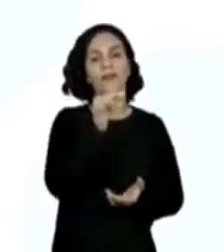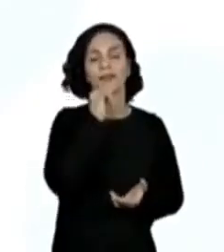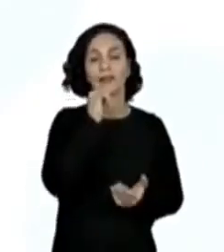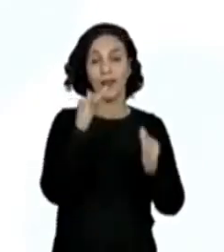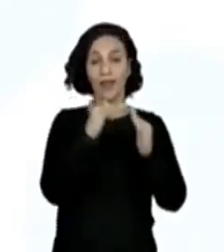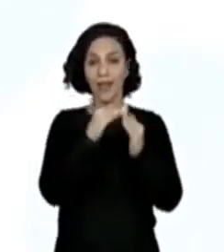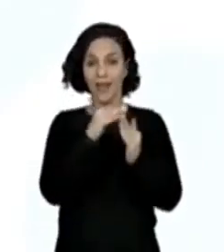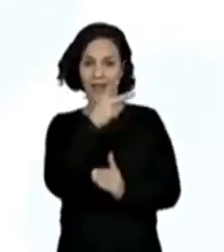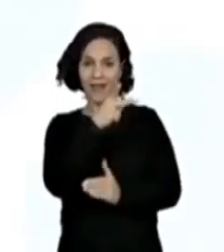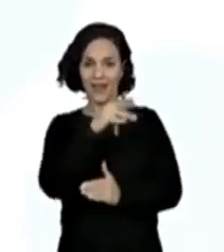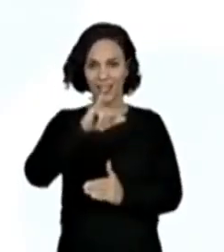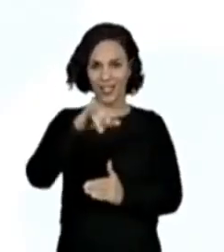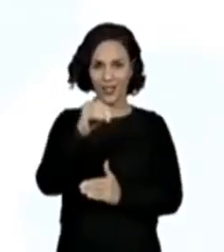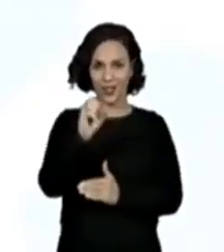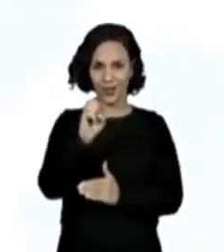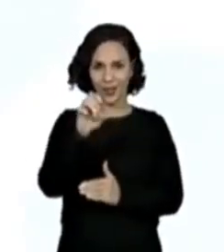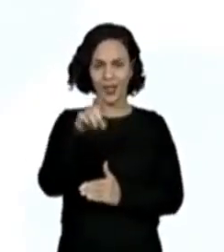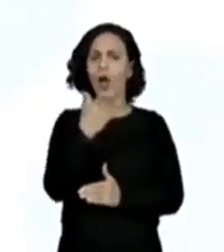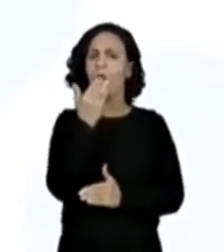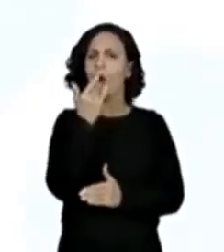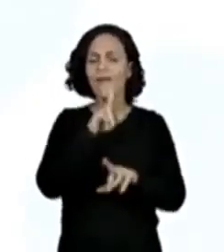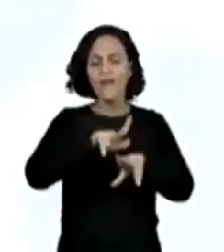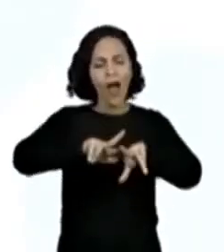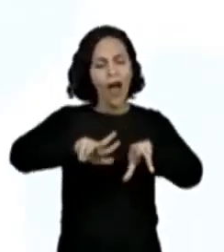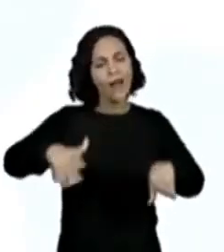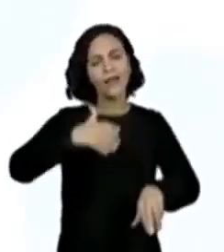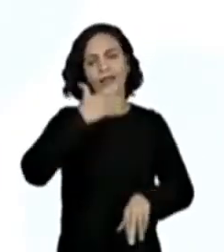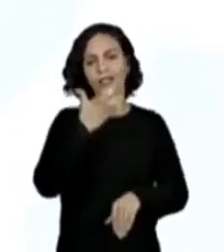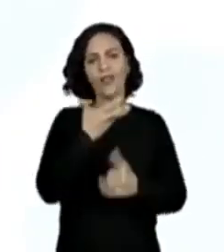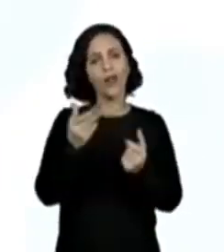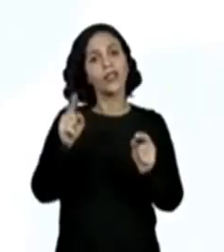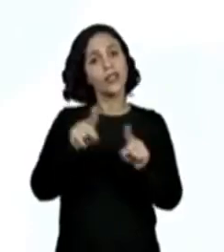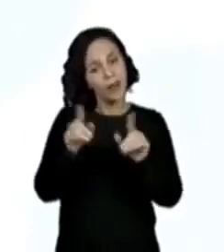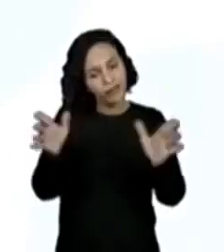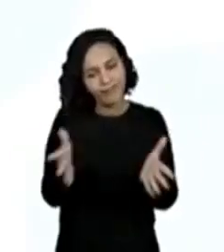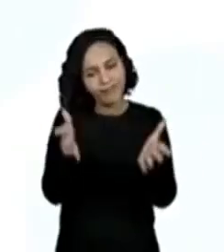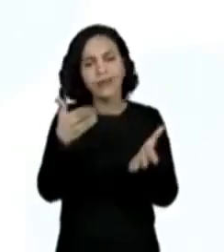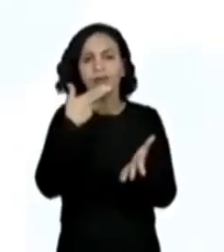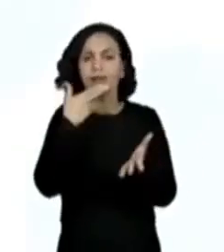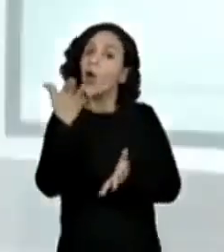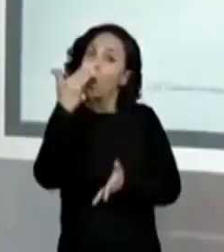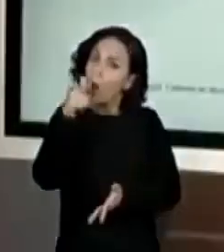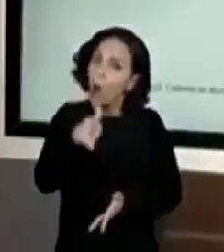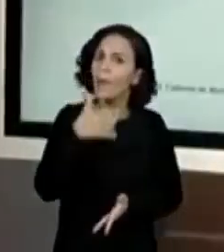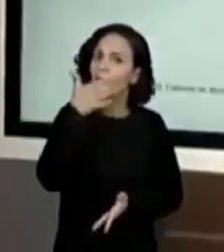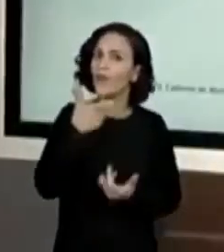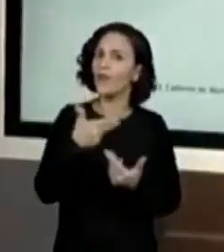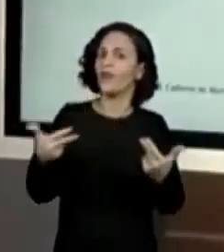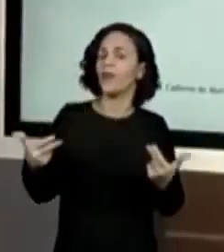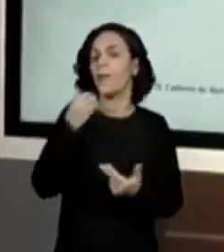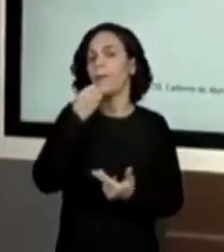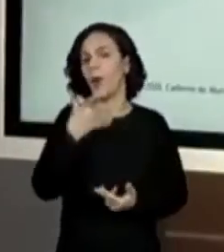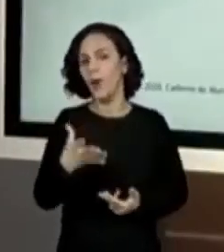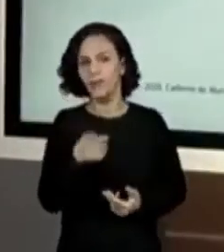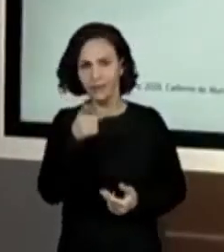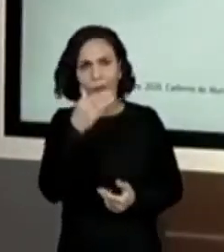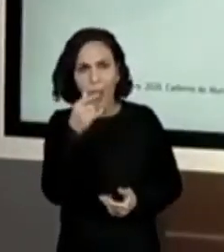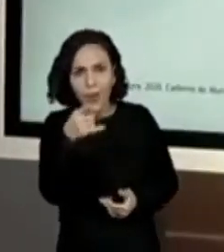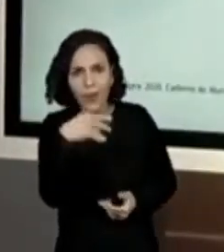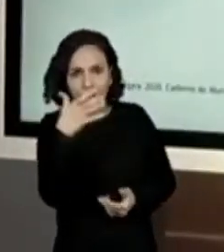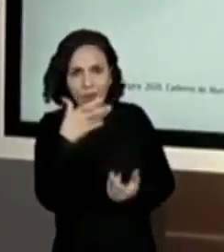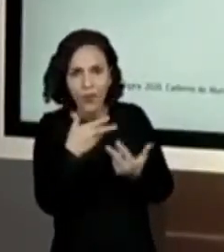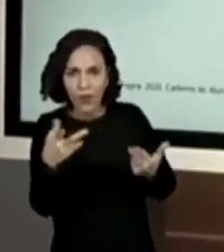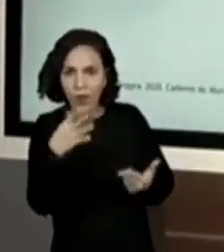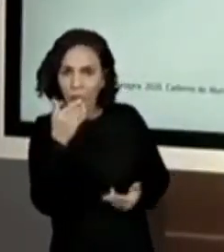do seu José, eles comem muitas frutas e incentivam os netos a comer frutas, né? Vocês comem bastante